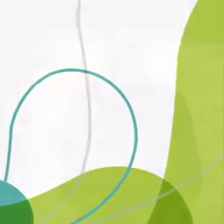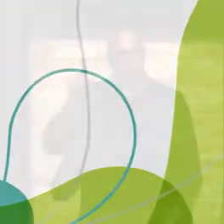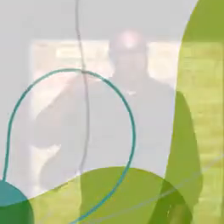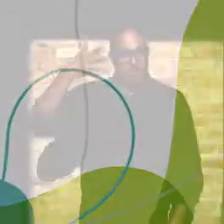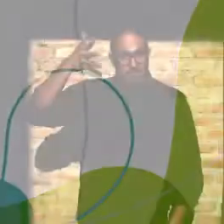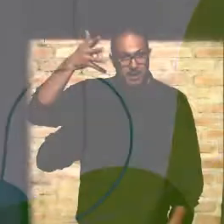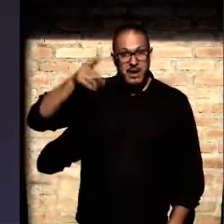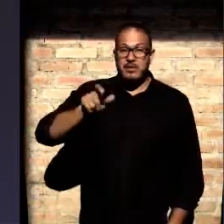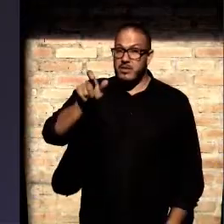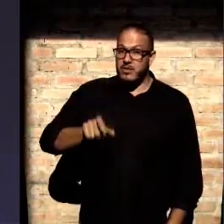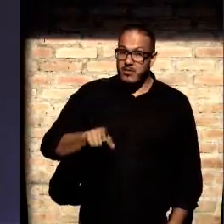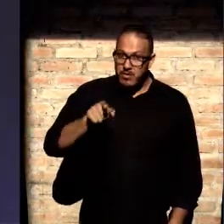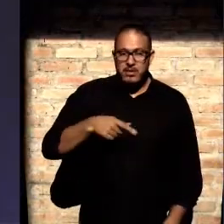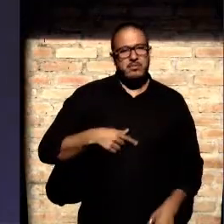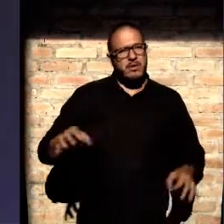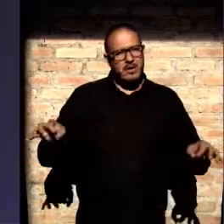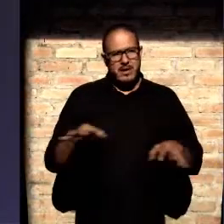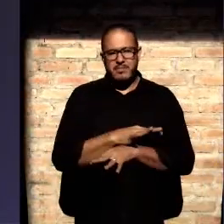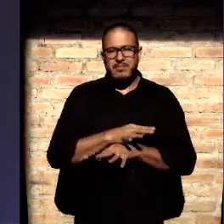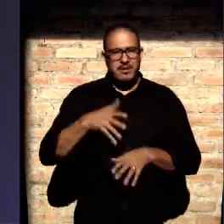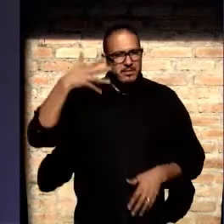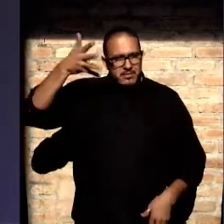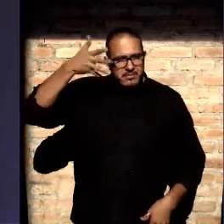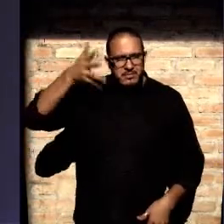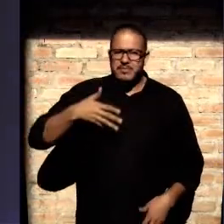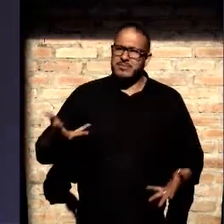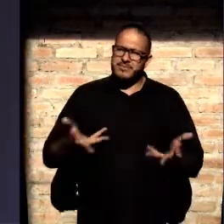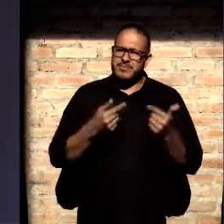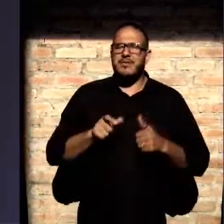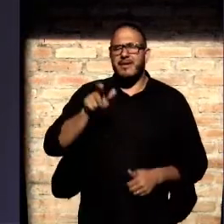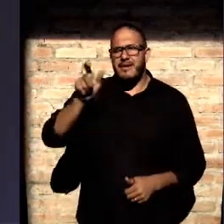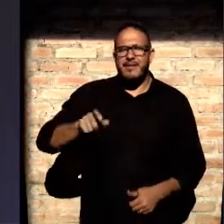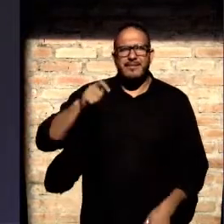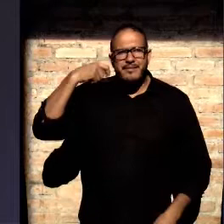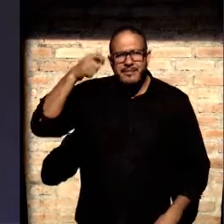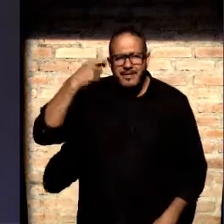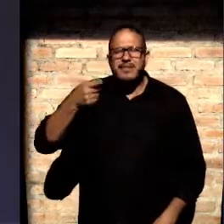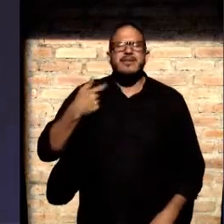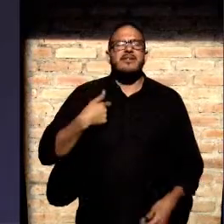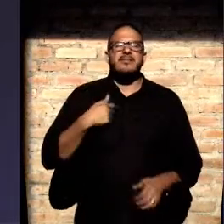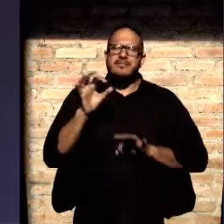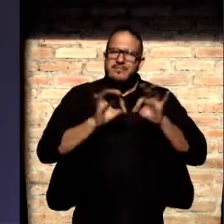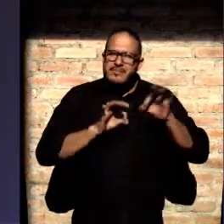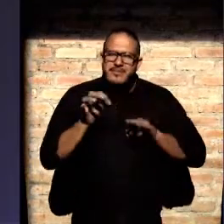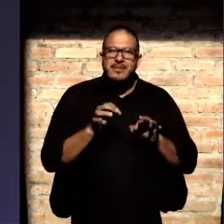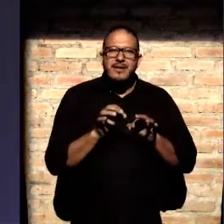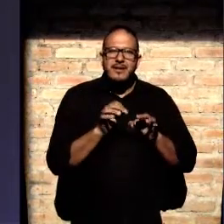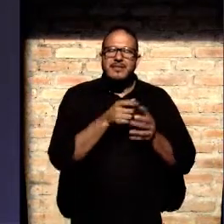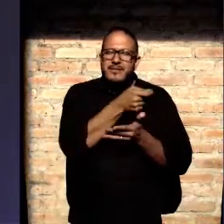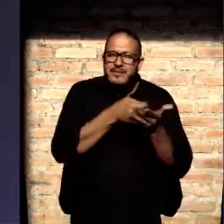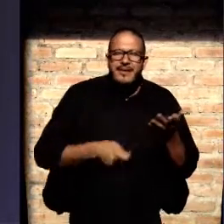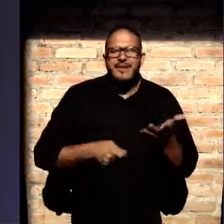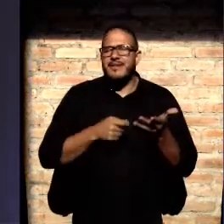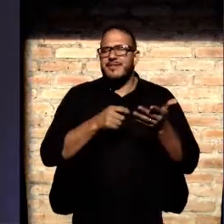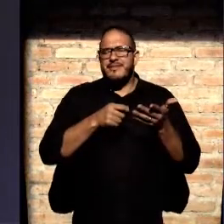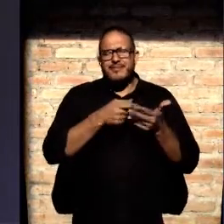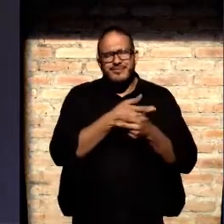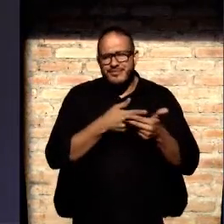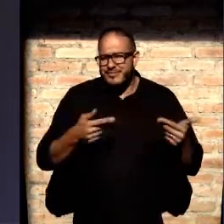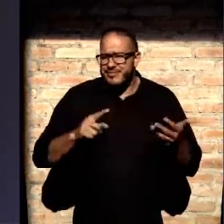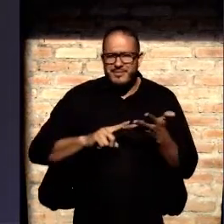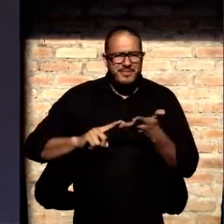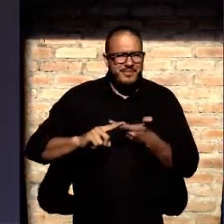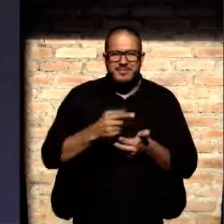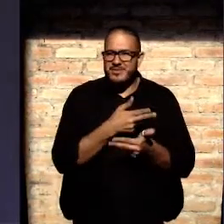já o simpósio com chave de ouro ela é atriz roteirista faz de tudo né escreve faz um monte de